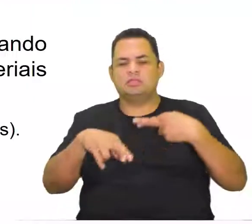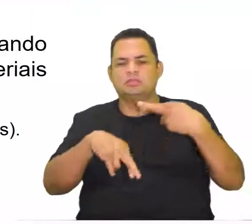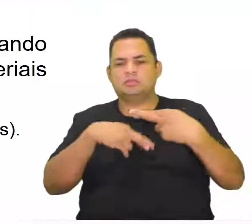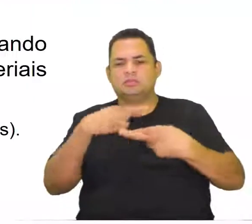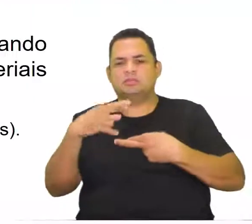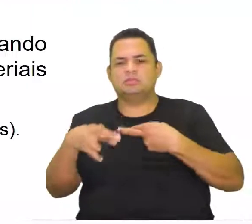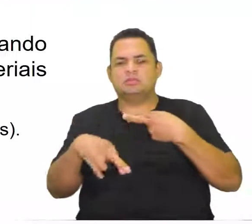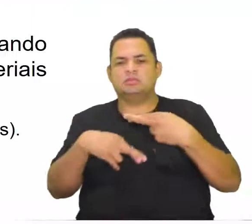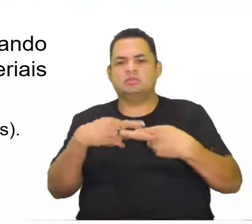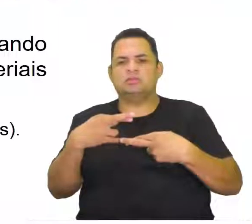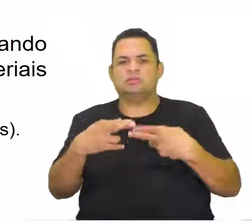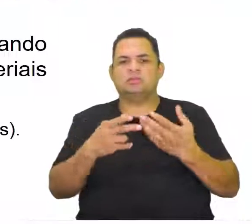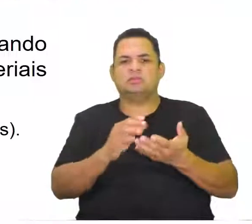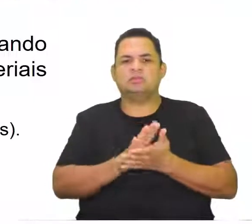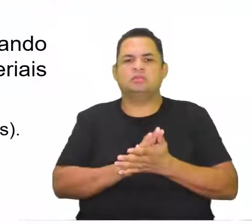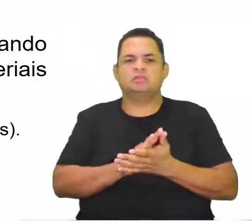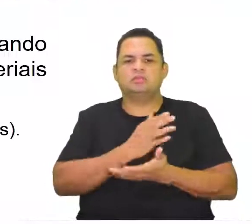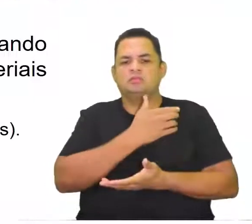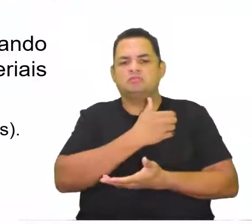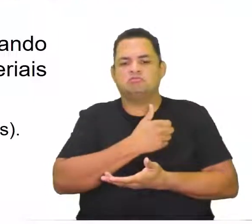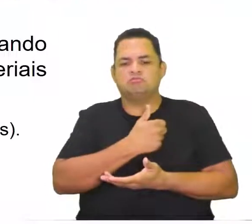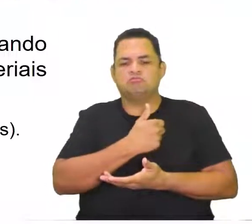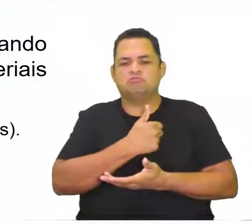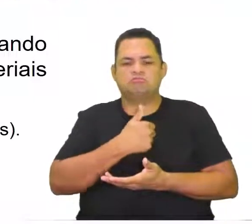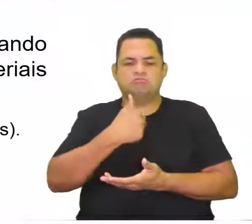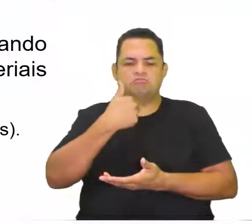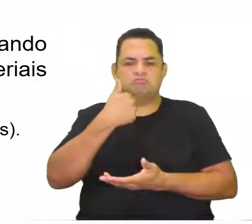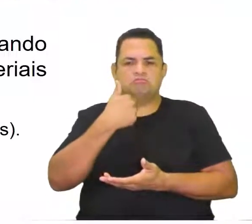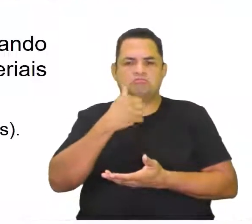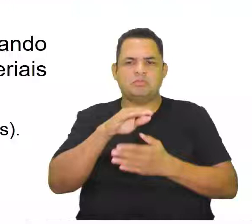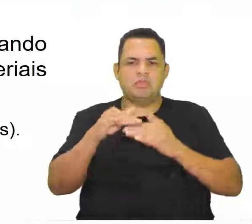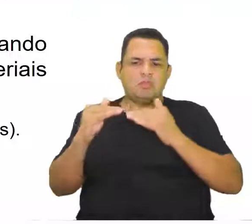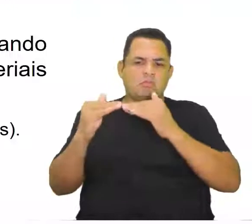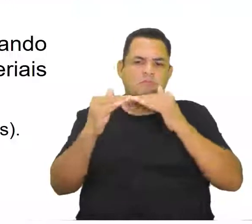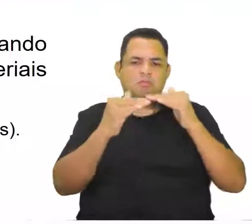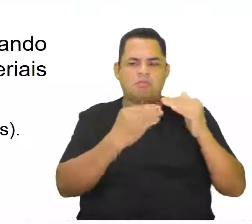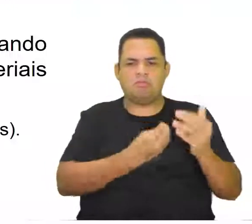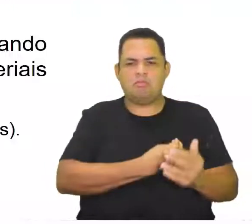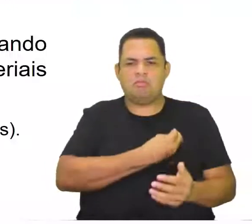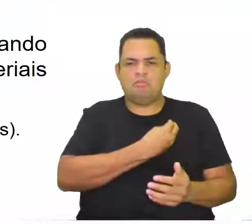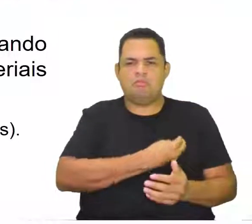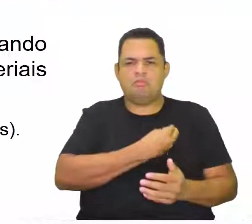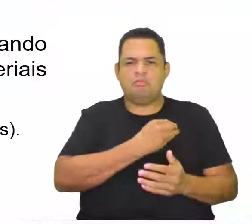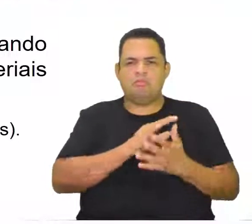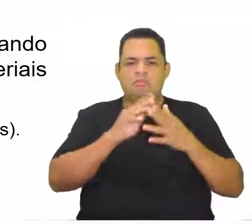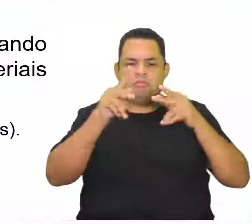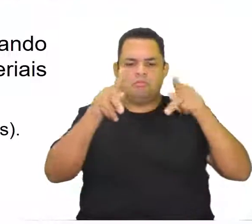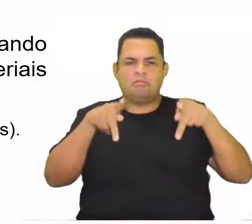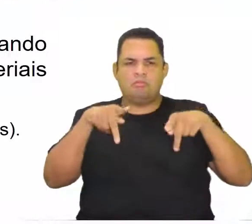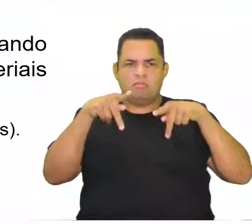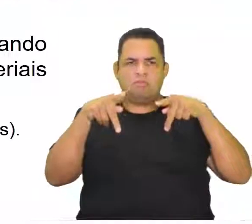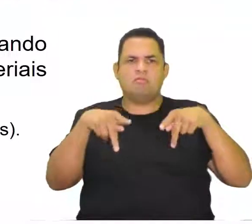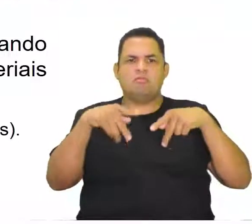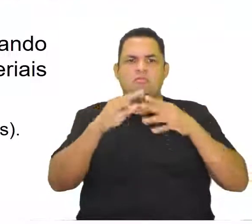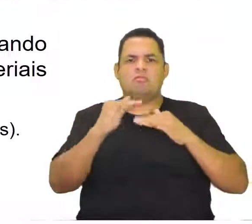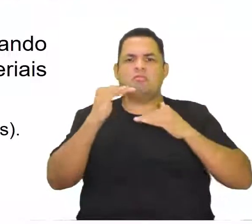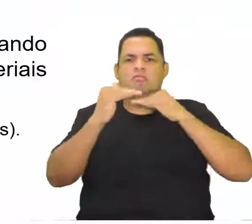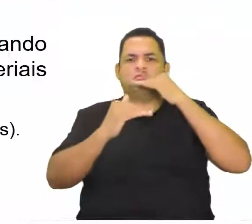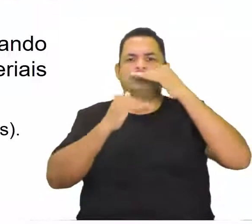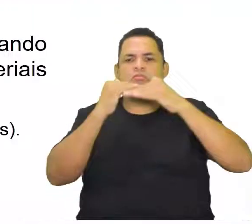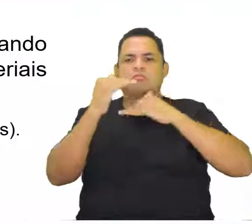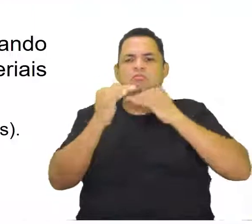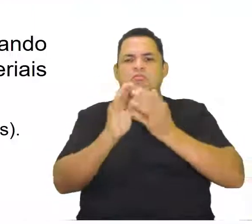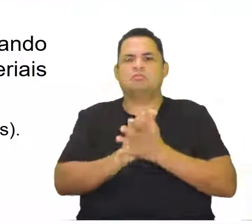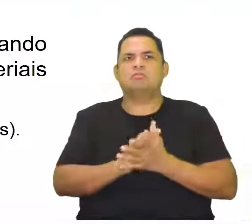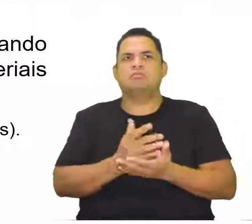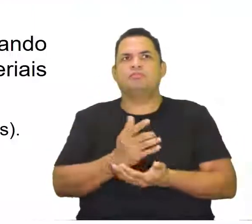países ricos melhoram muito o padrão de vida da população em desenvolvimento.